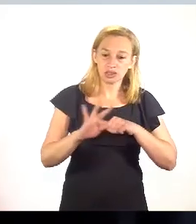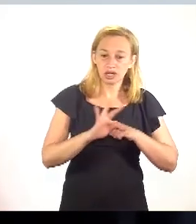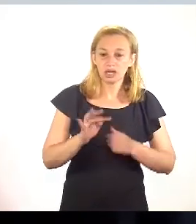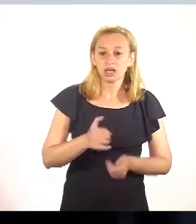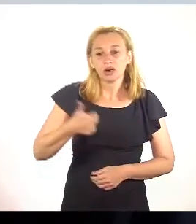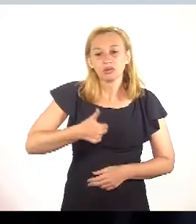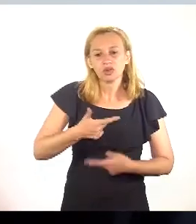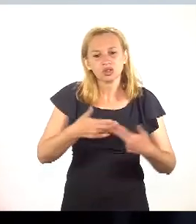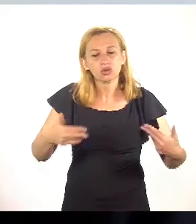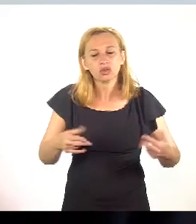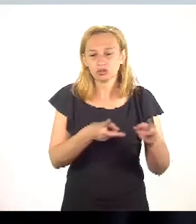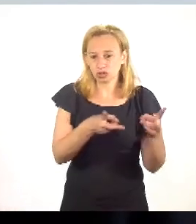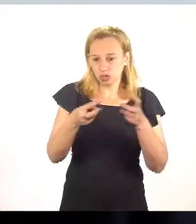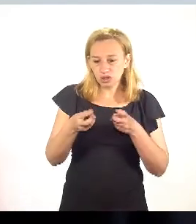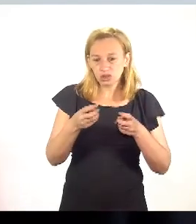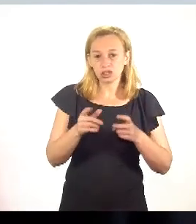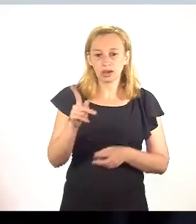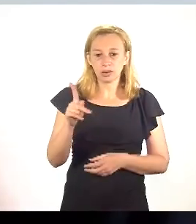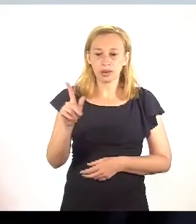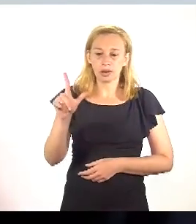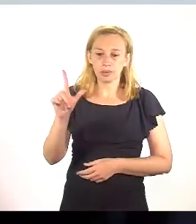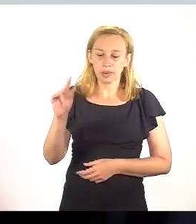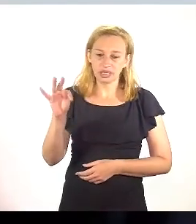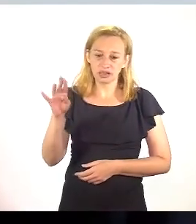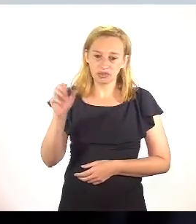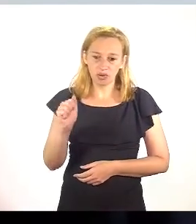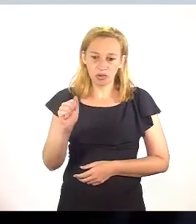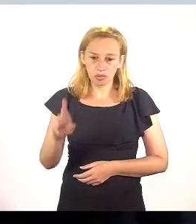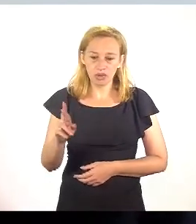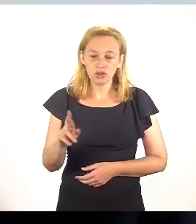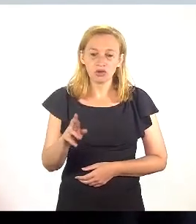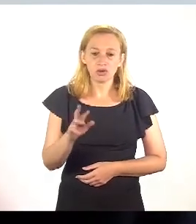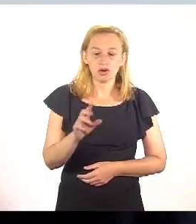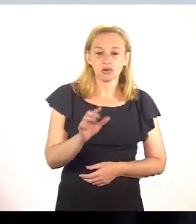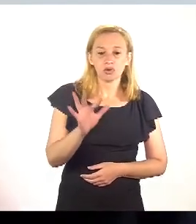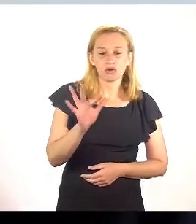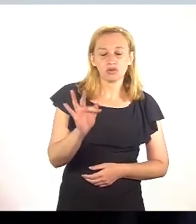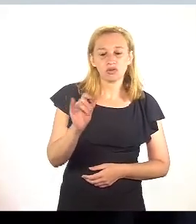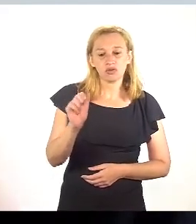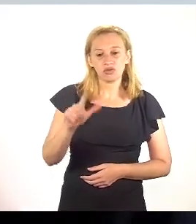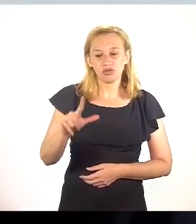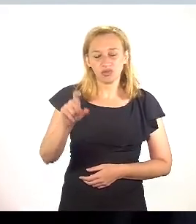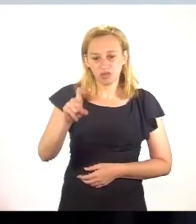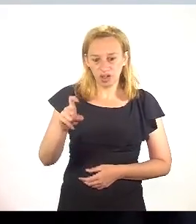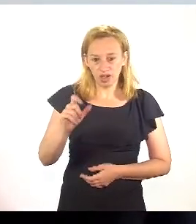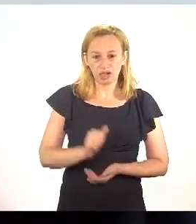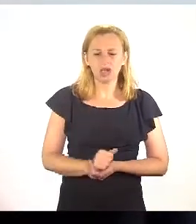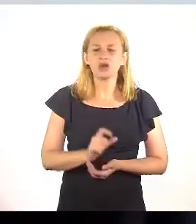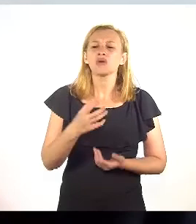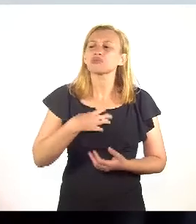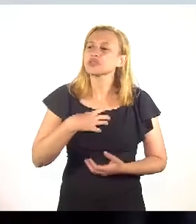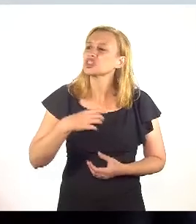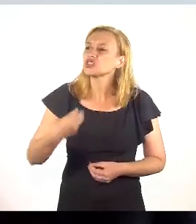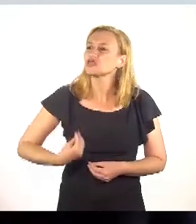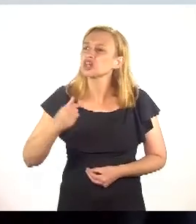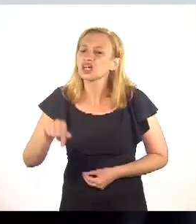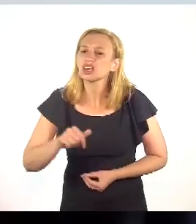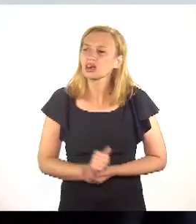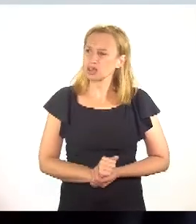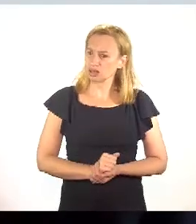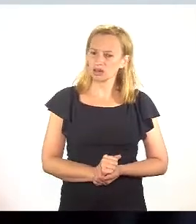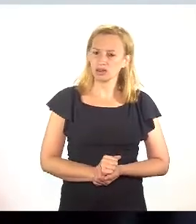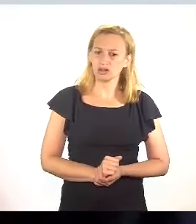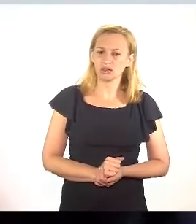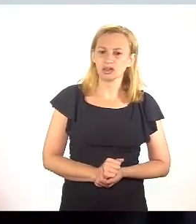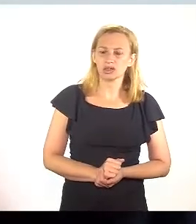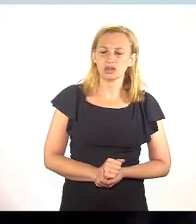primeiras coisas que me chamou a atenção na plataforma foi o flare. Eu ficava pensando qual o sentido de ficar queimando, e a intervenção que a gente fazia era no flare,